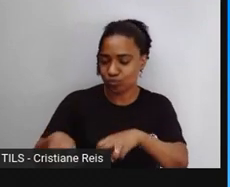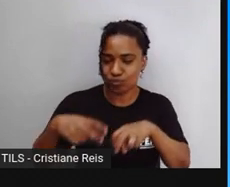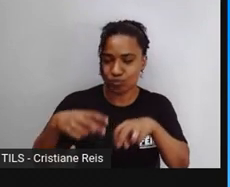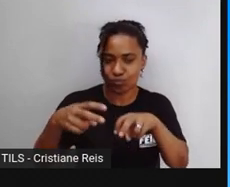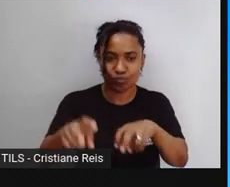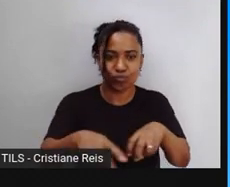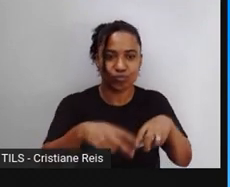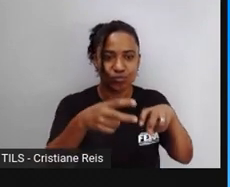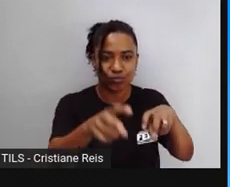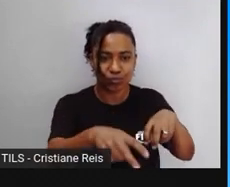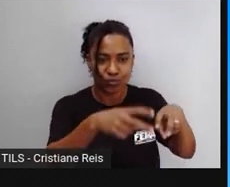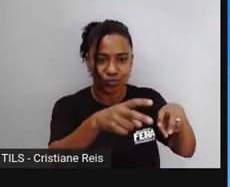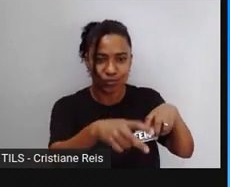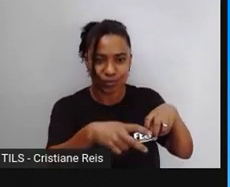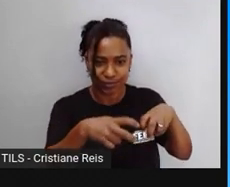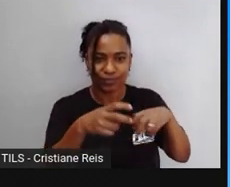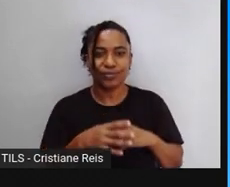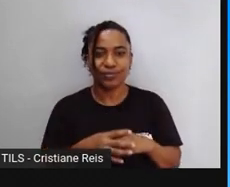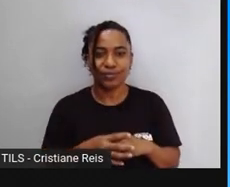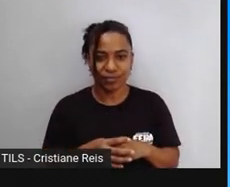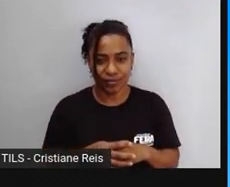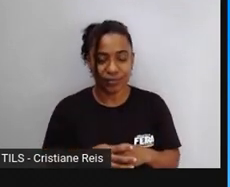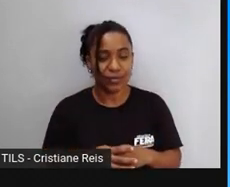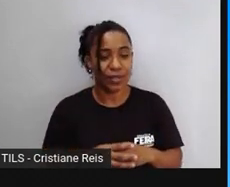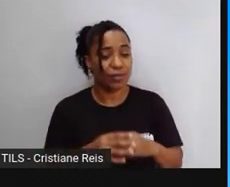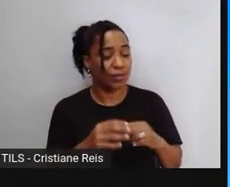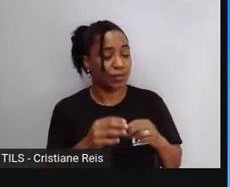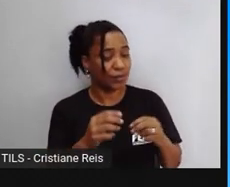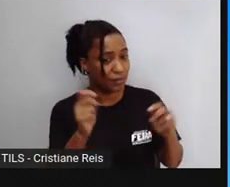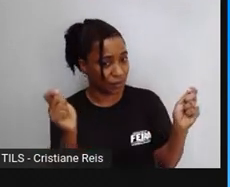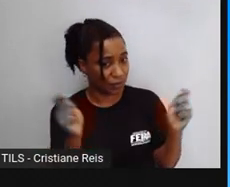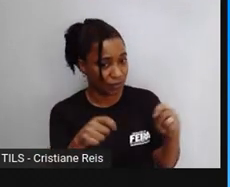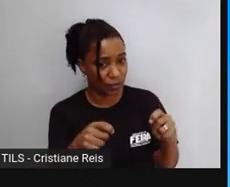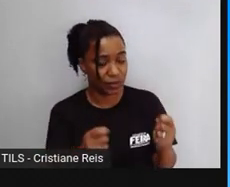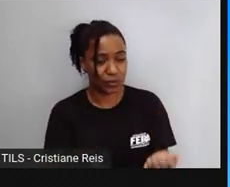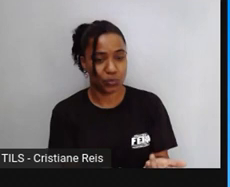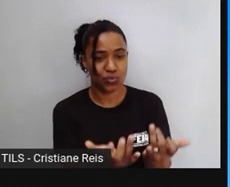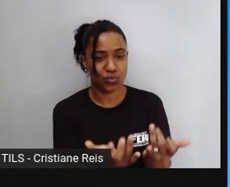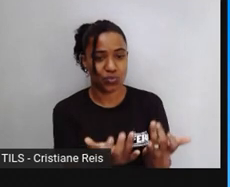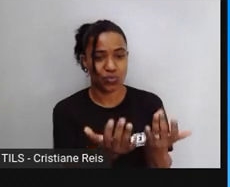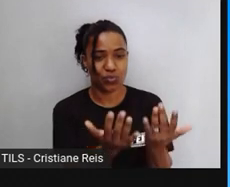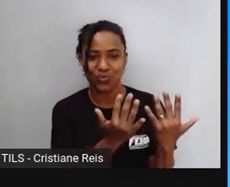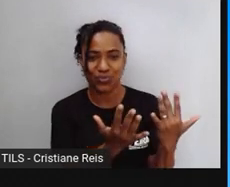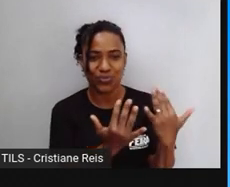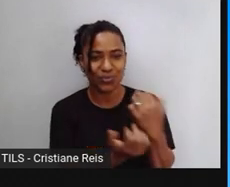locais utilizados para a agricultura e a criação de animais.